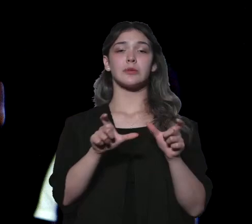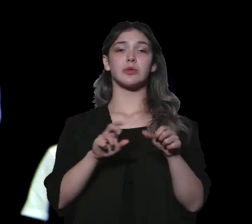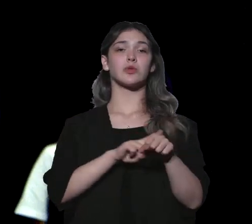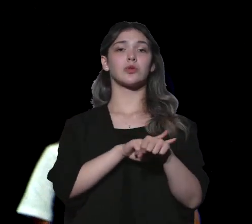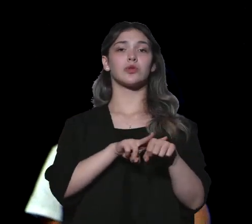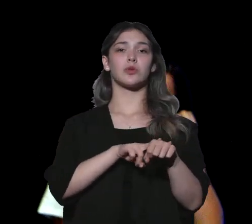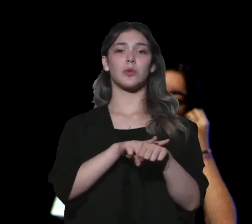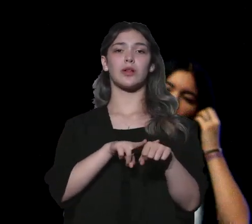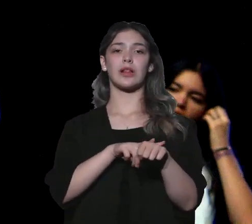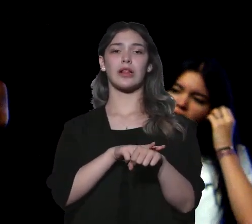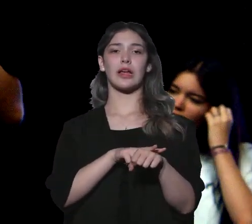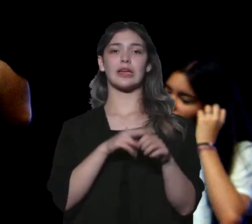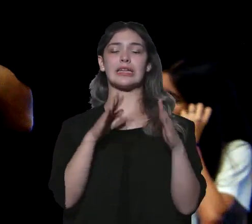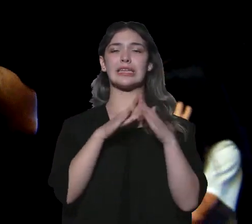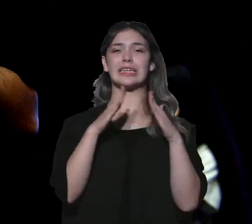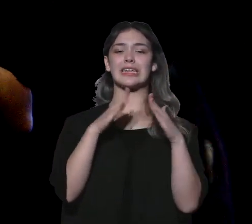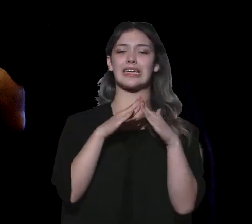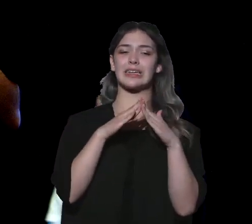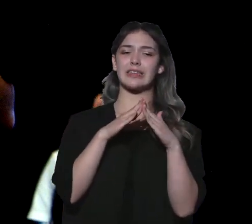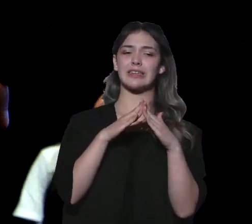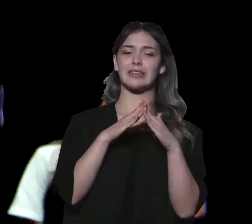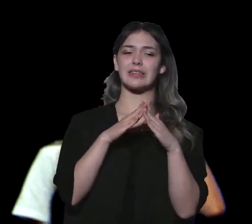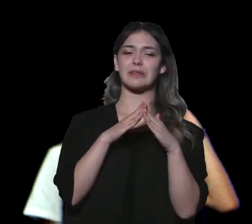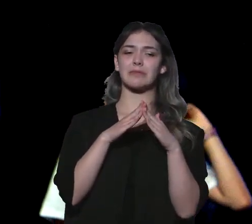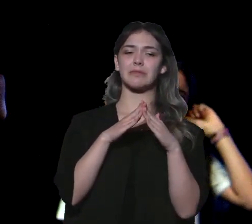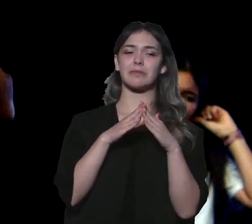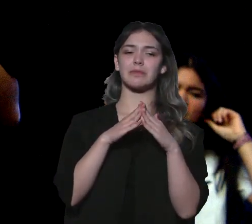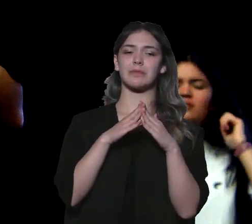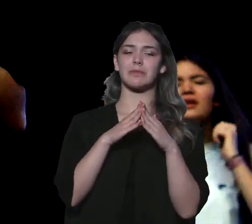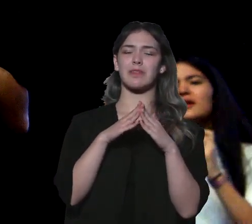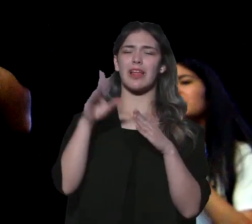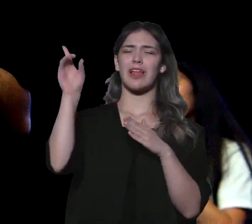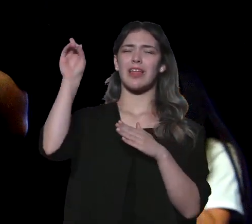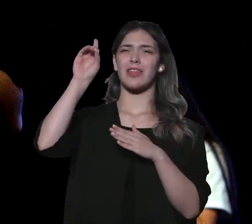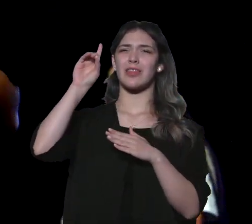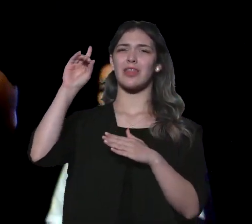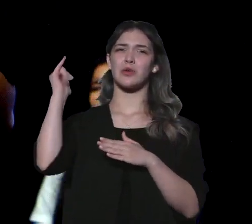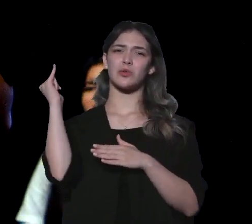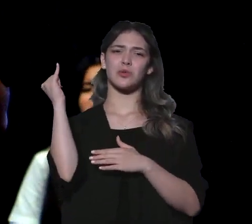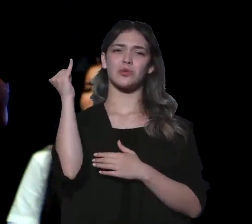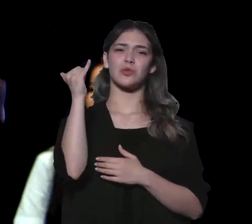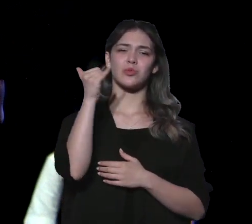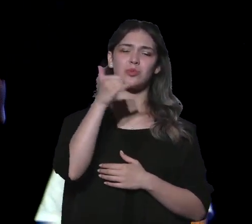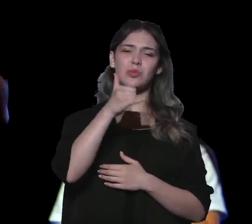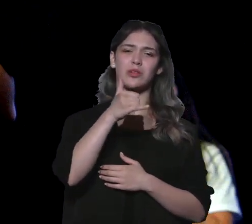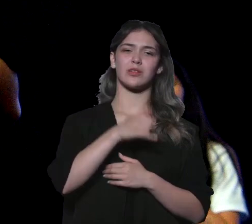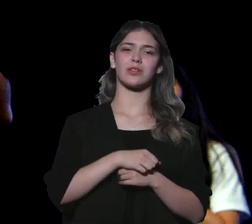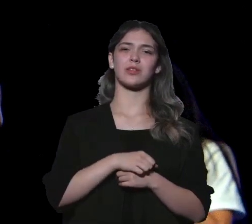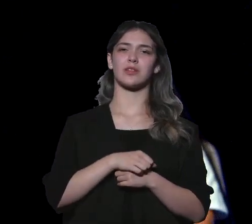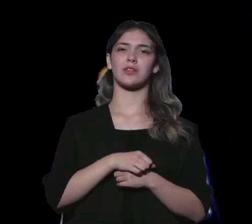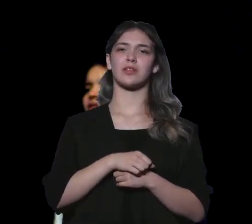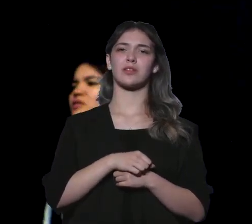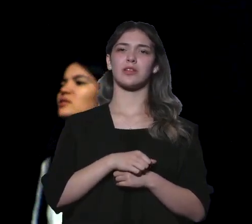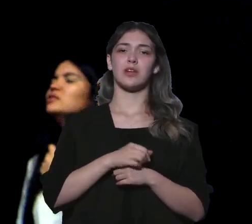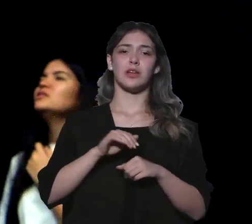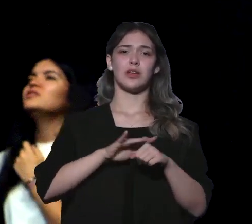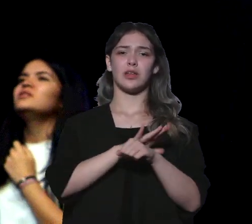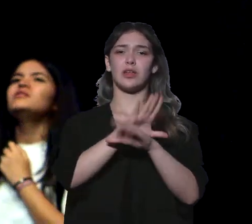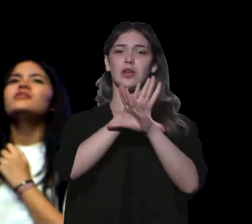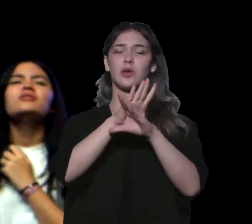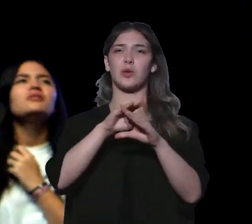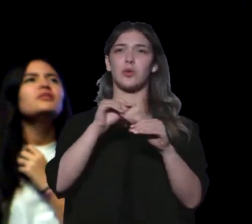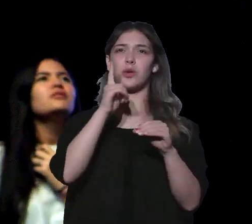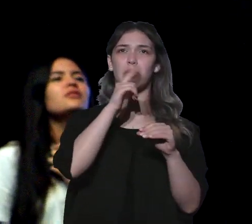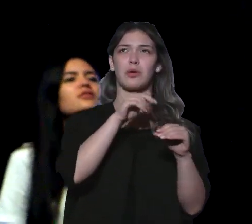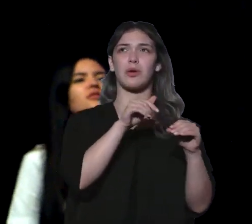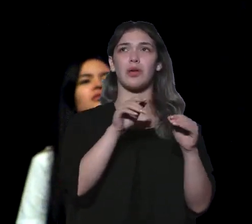ouvir esse culto depois, que o Senhor visite com o seu rio de cura, Pai. E que haja